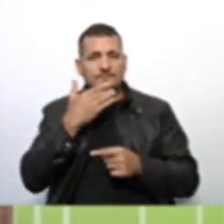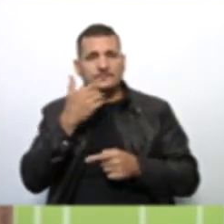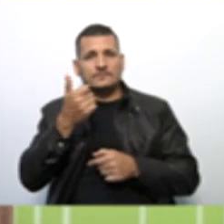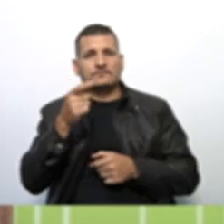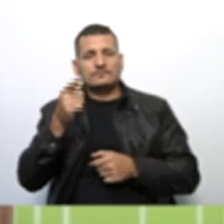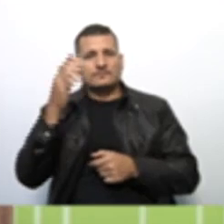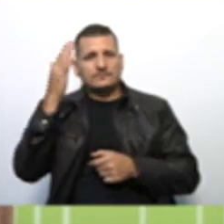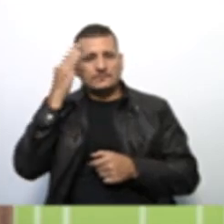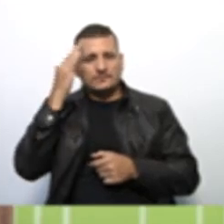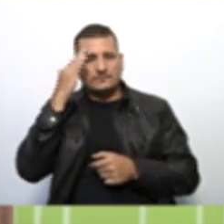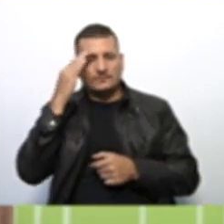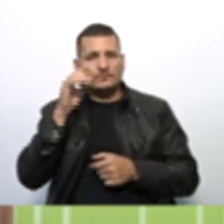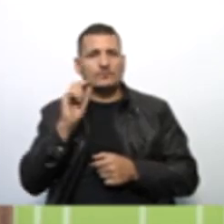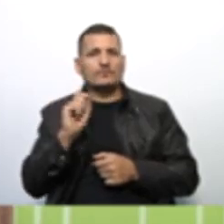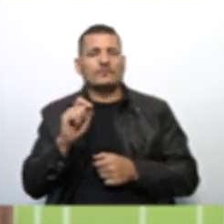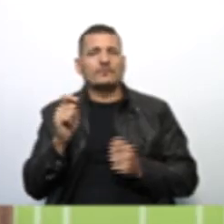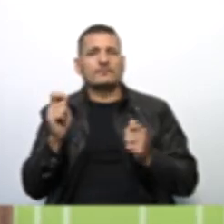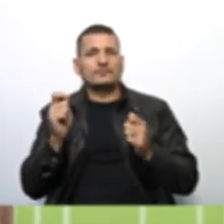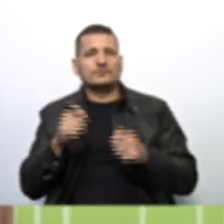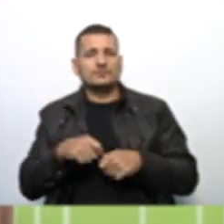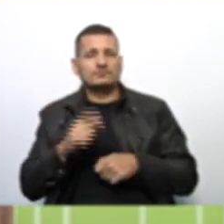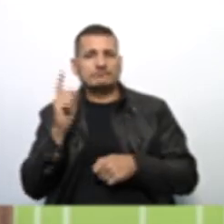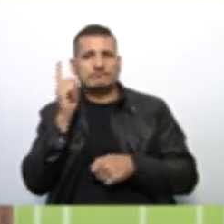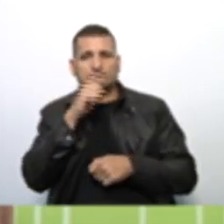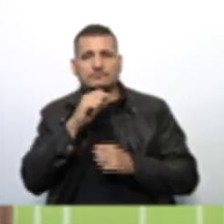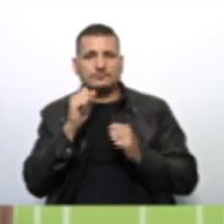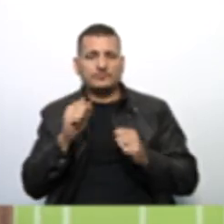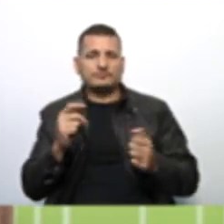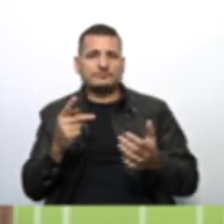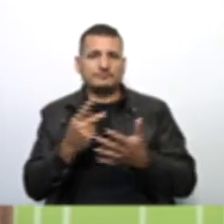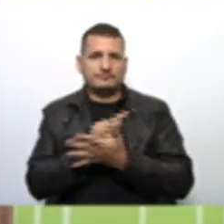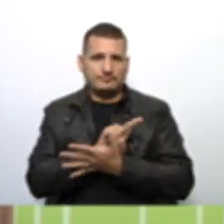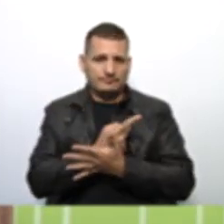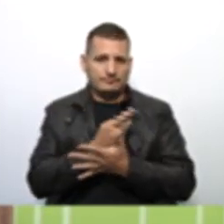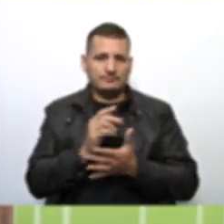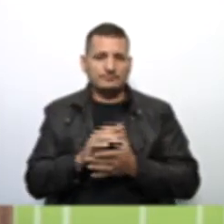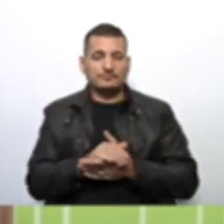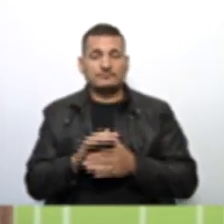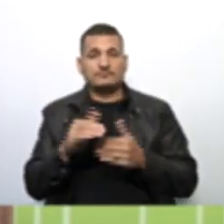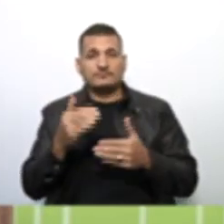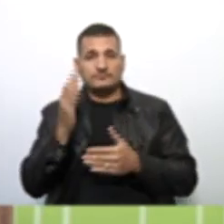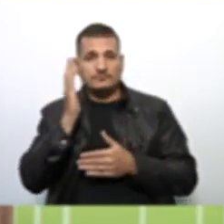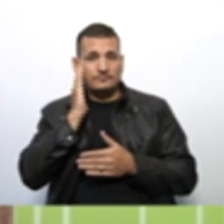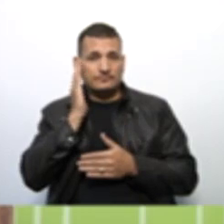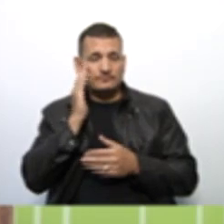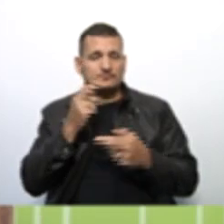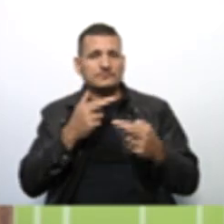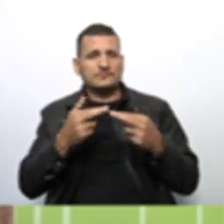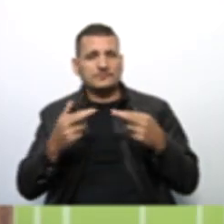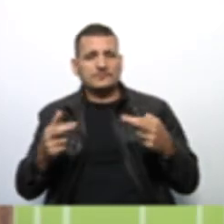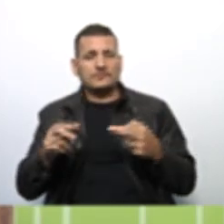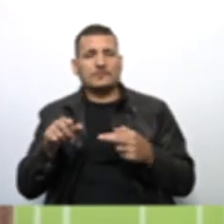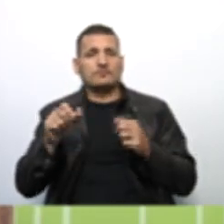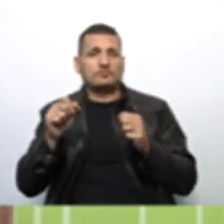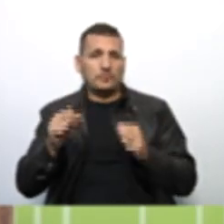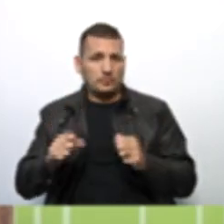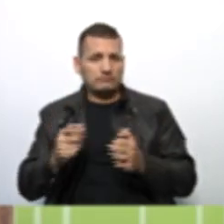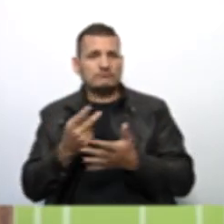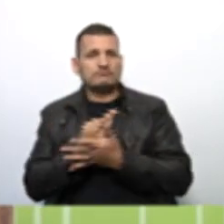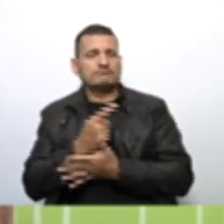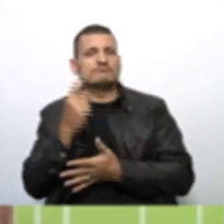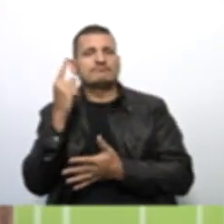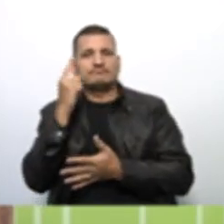você sabe as possíveis falhas que podem ocorrer, né? Então, a gente sabe que a rede, ela pode ocorrer alguma